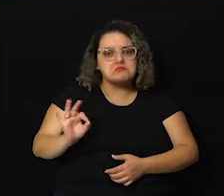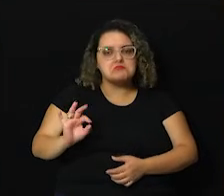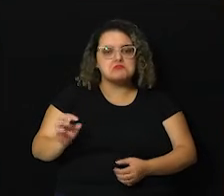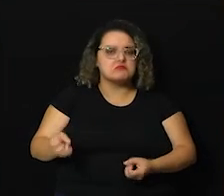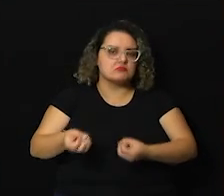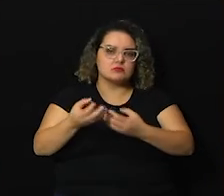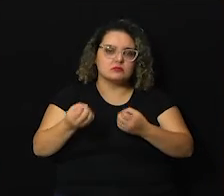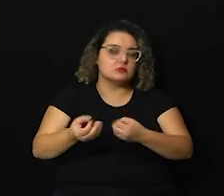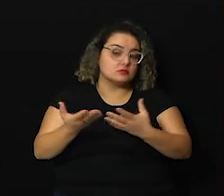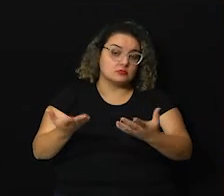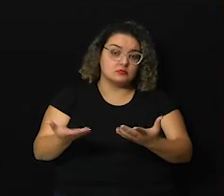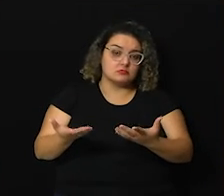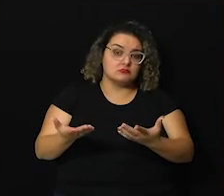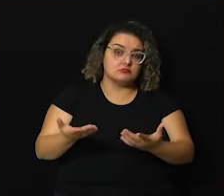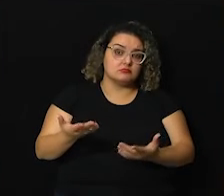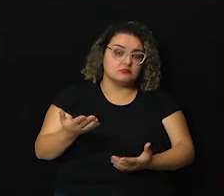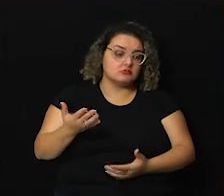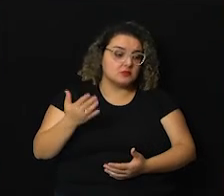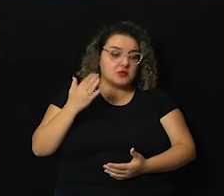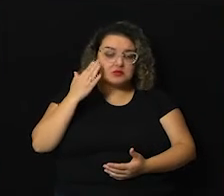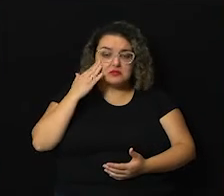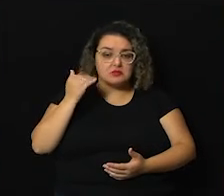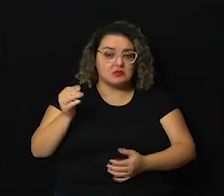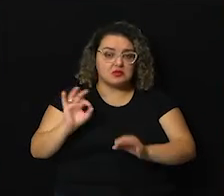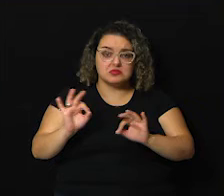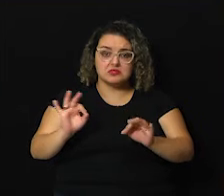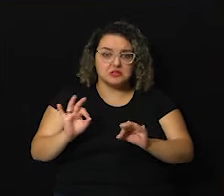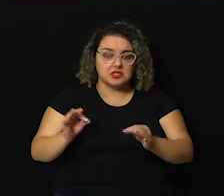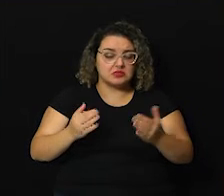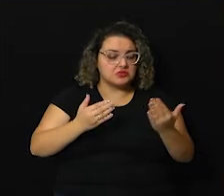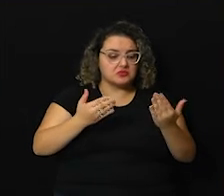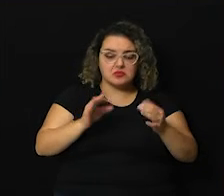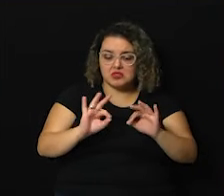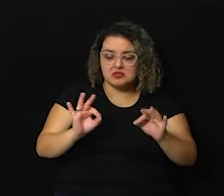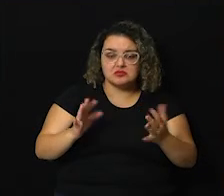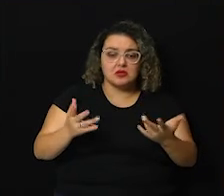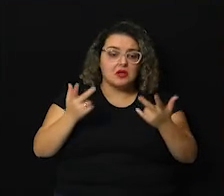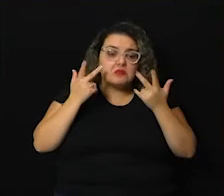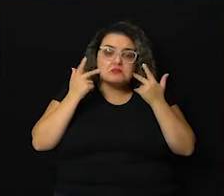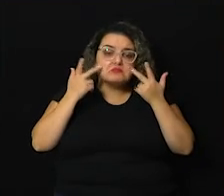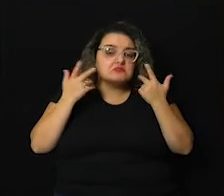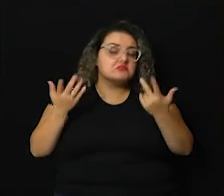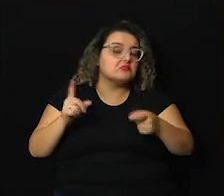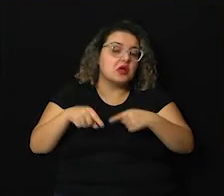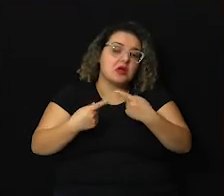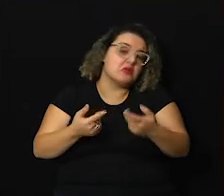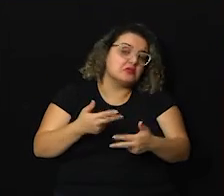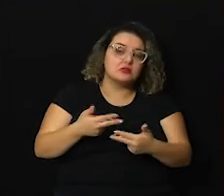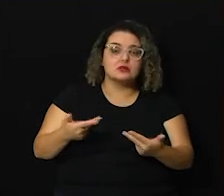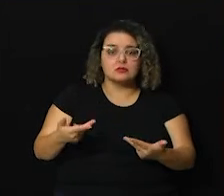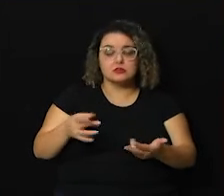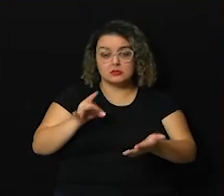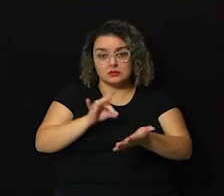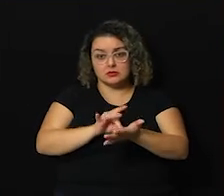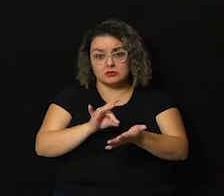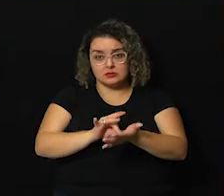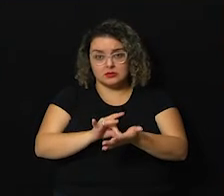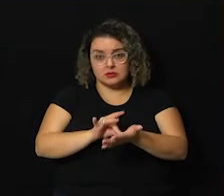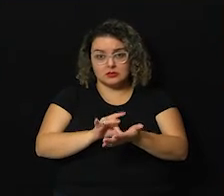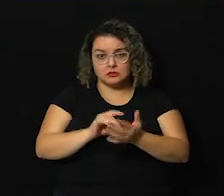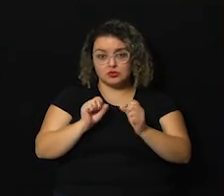dessas informações, você acaba não desconfiando de nada e achando que aquilo é natural, é normal, ou é por outra razão. E, na